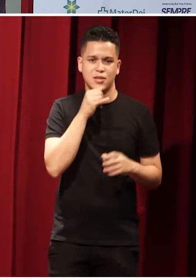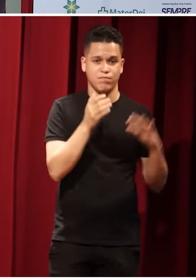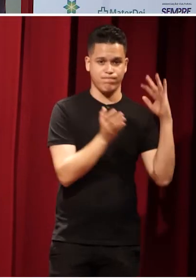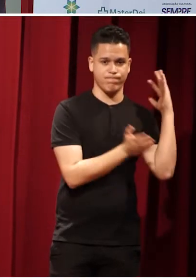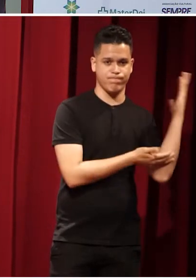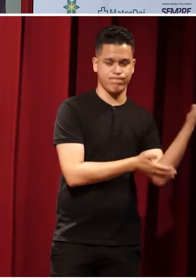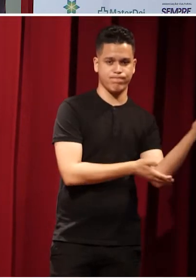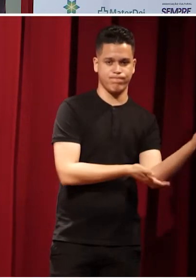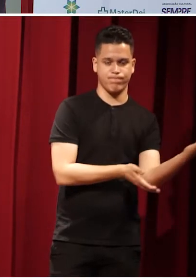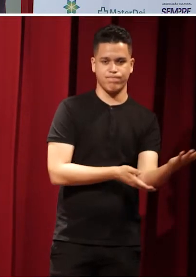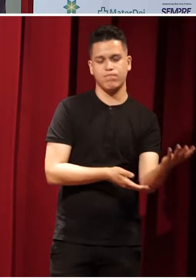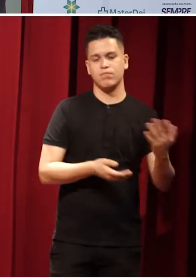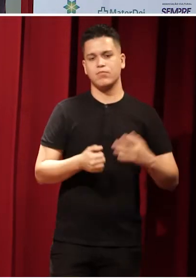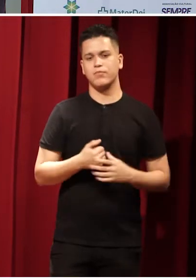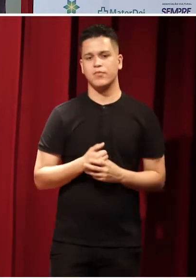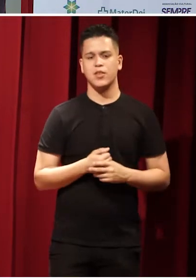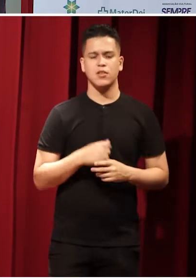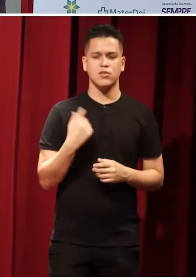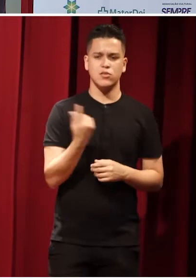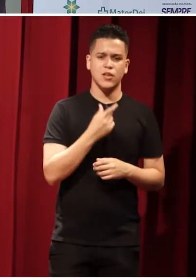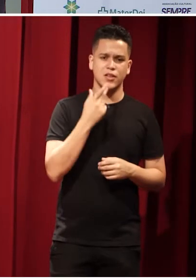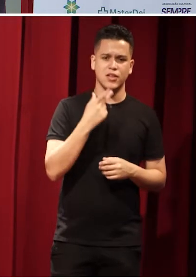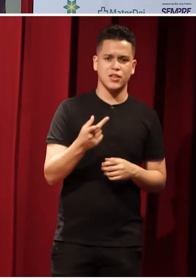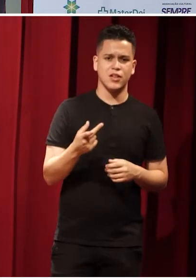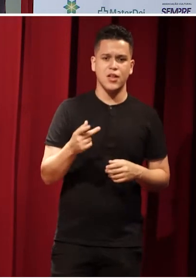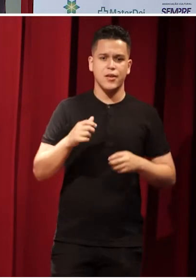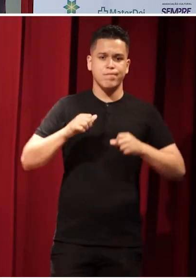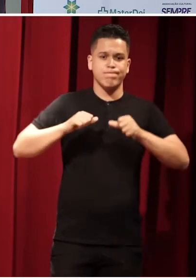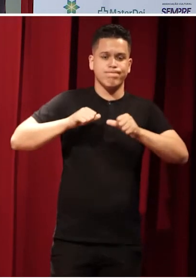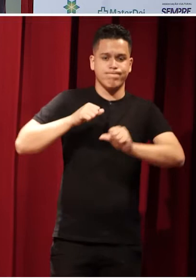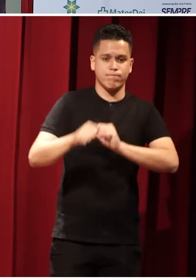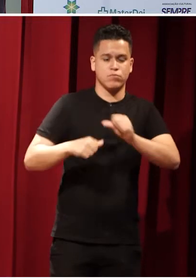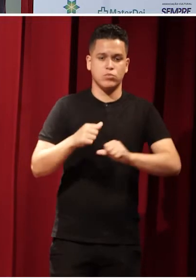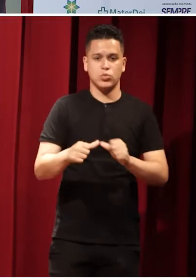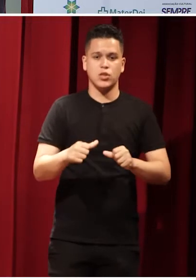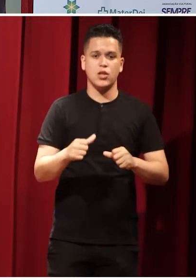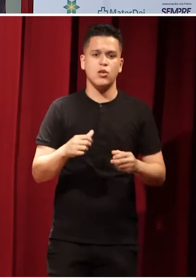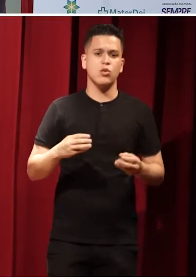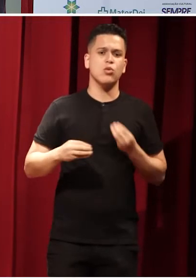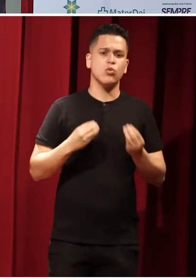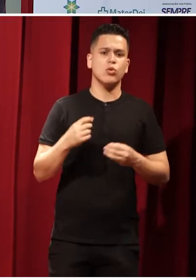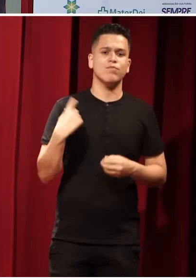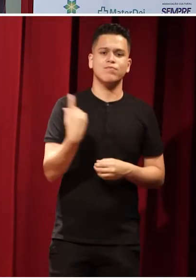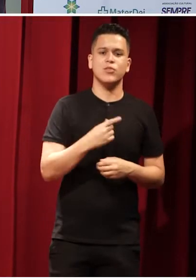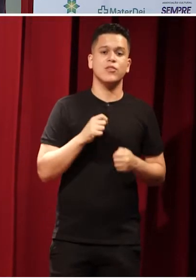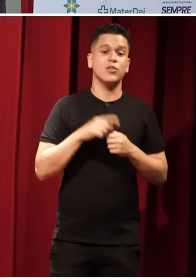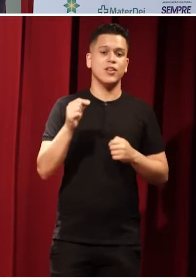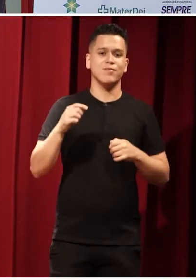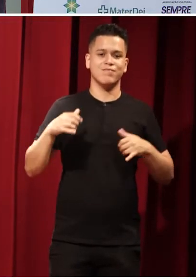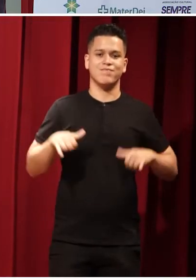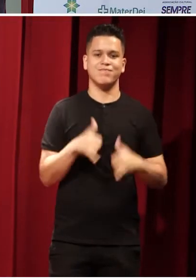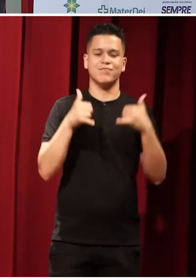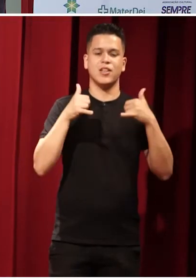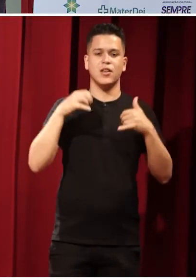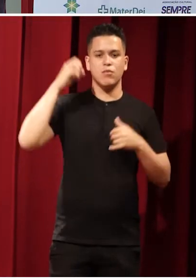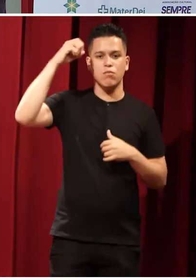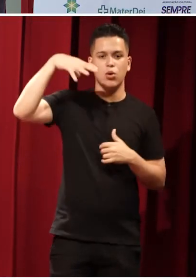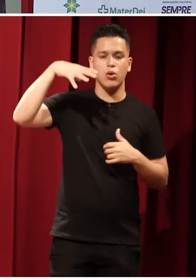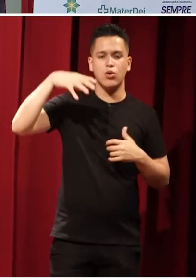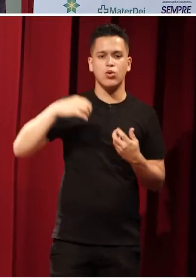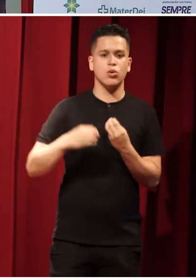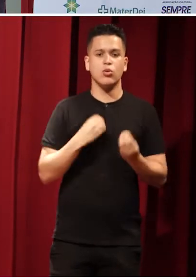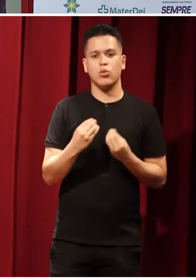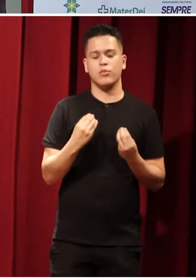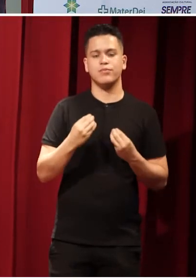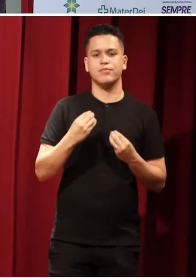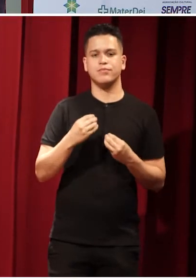econômica, você está falando em mudar o jeito de produzir energia. Você está falando em mudar a